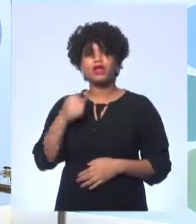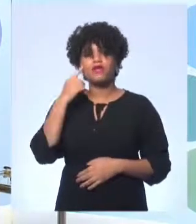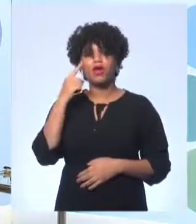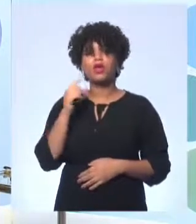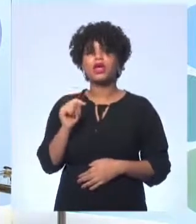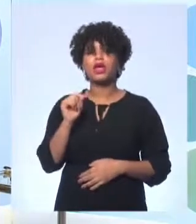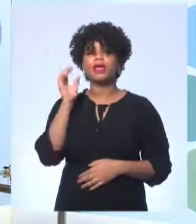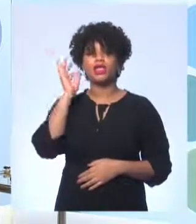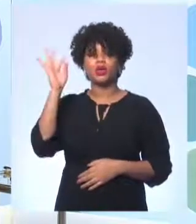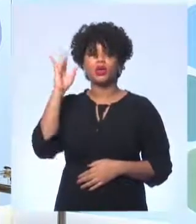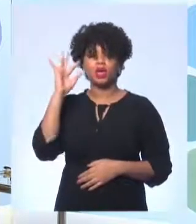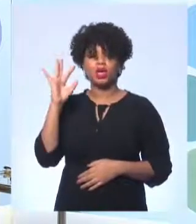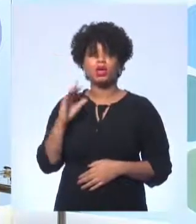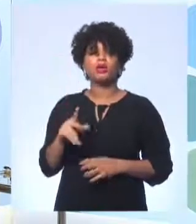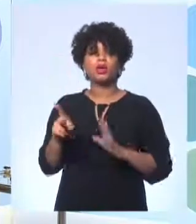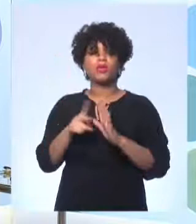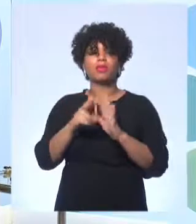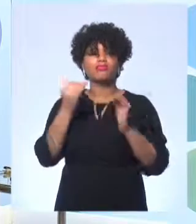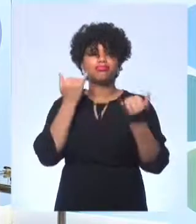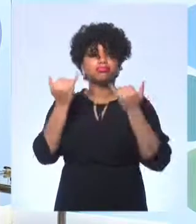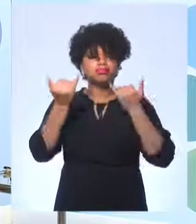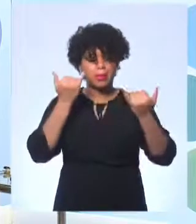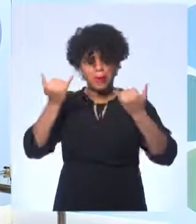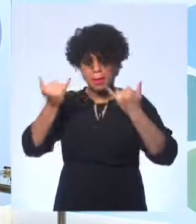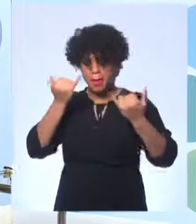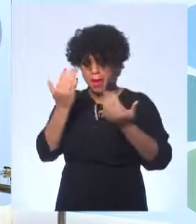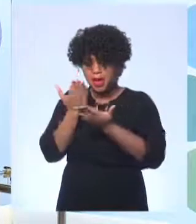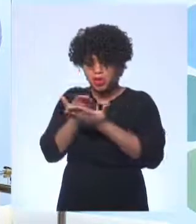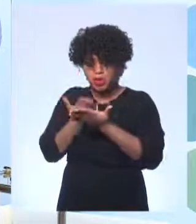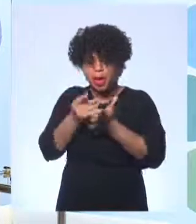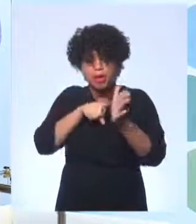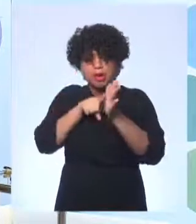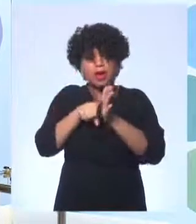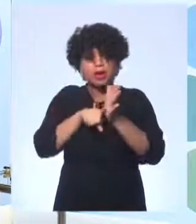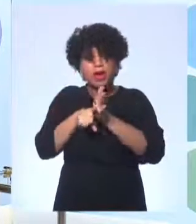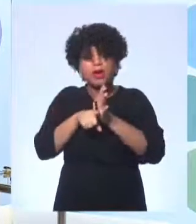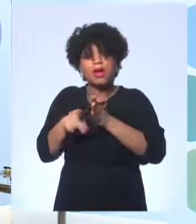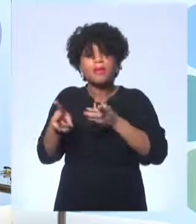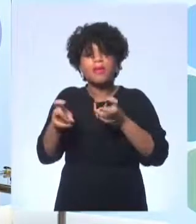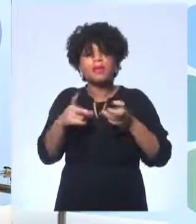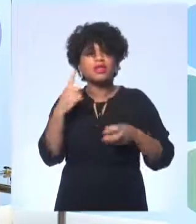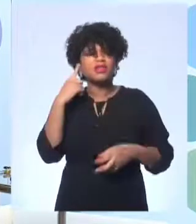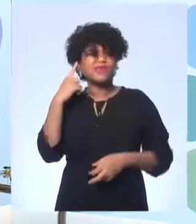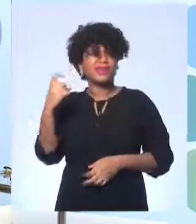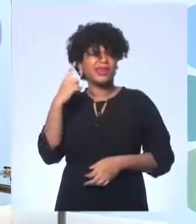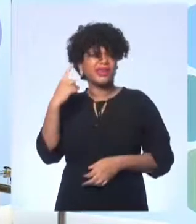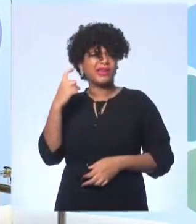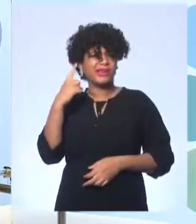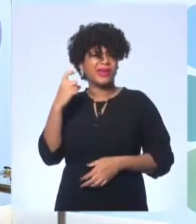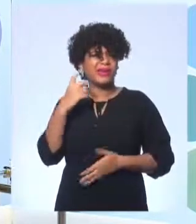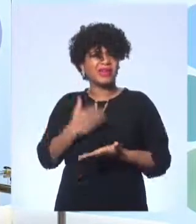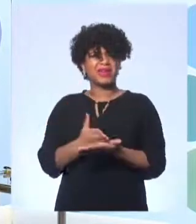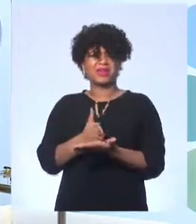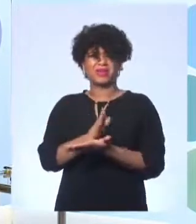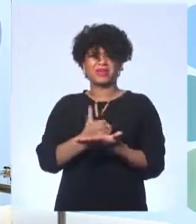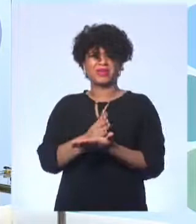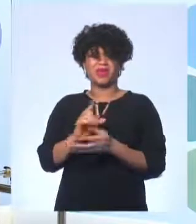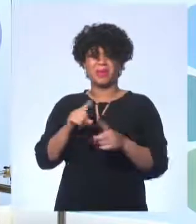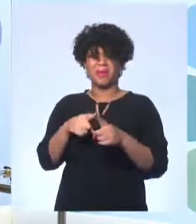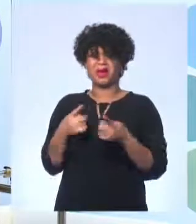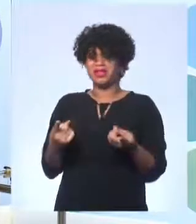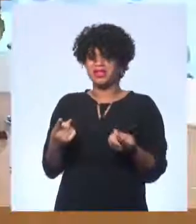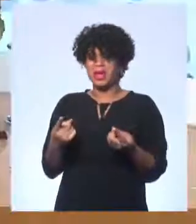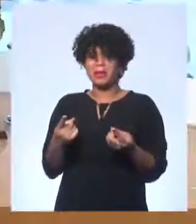da informação, né, dos estudos da informação. E o significado do ruído seria um som que desorganiza outro som.